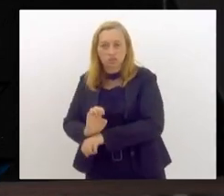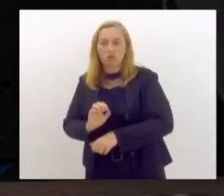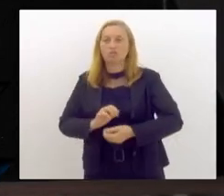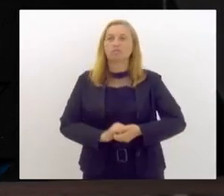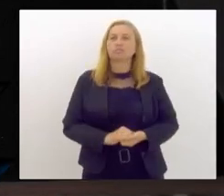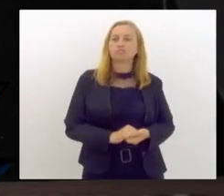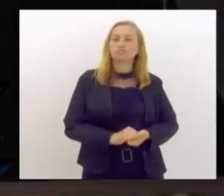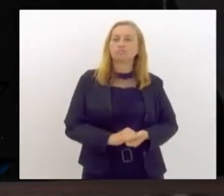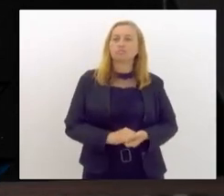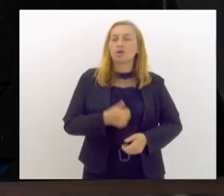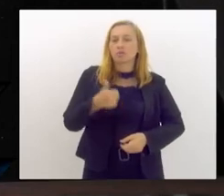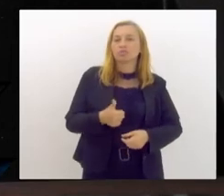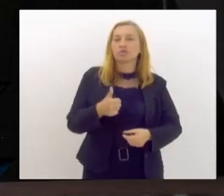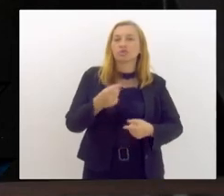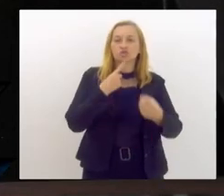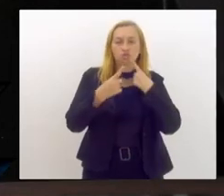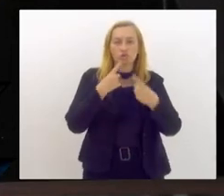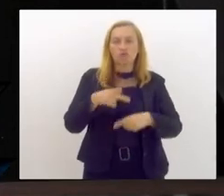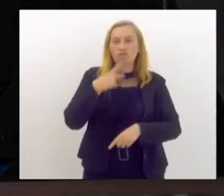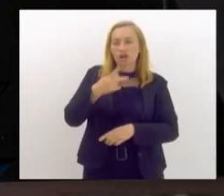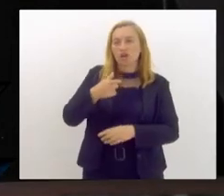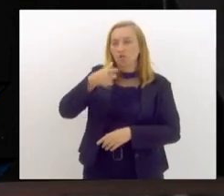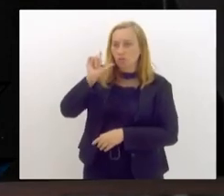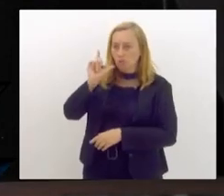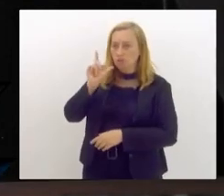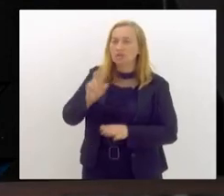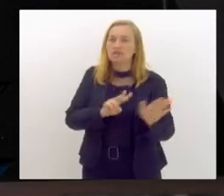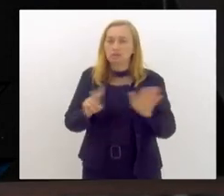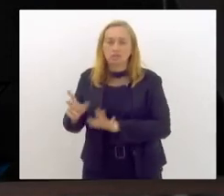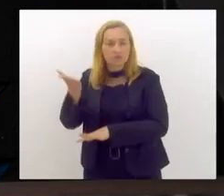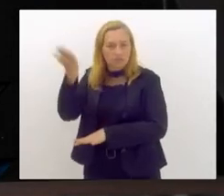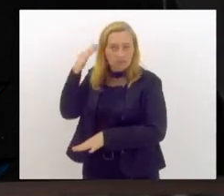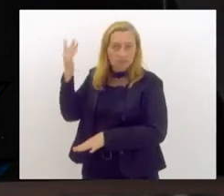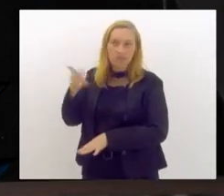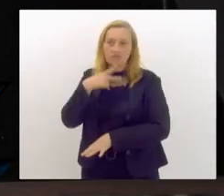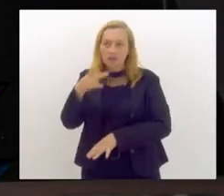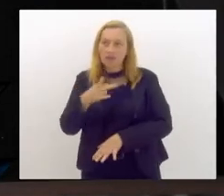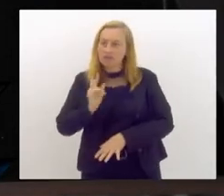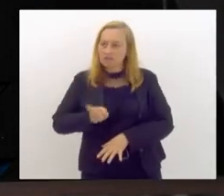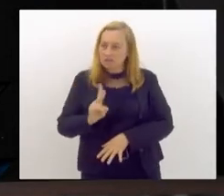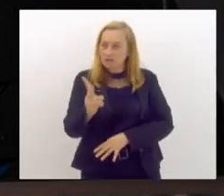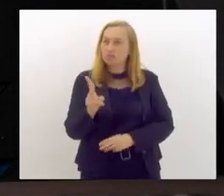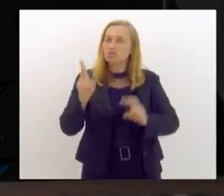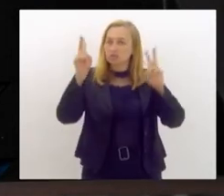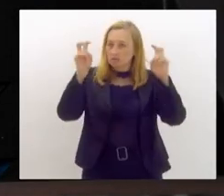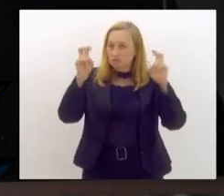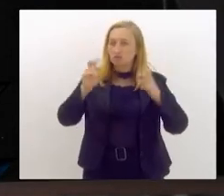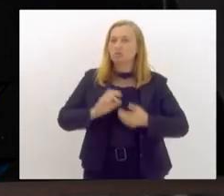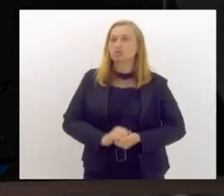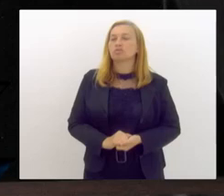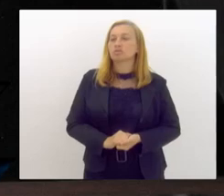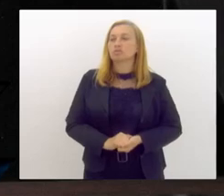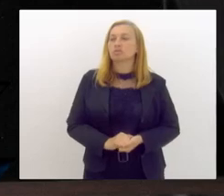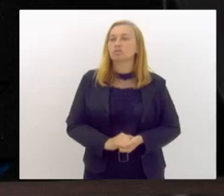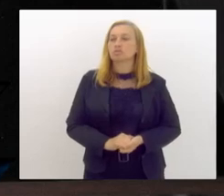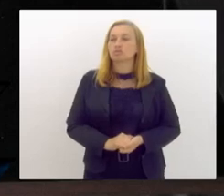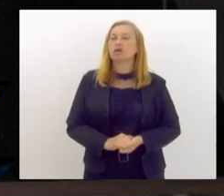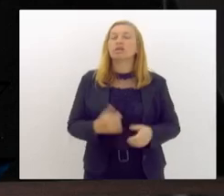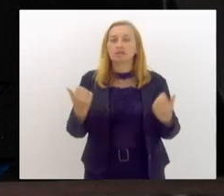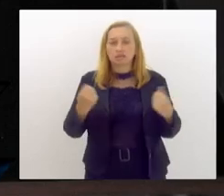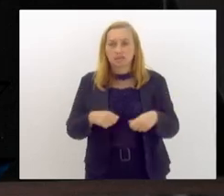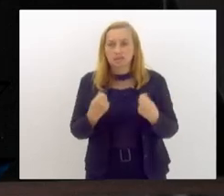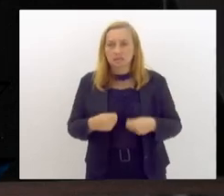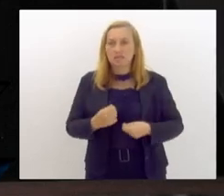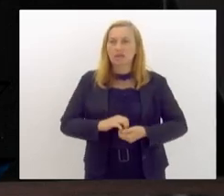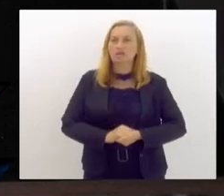primeira discussão, já falei ontem, já falei na semana passada, e estarei falando sempre nesse parlamento à luz das